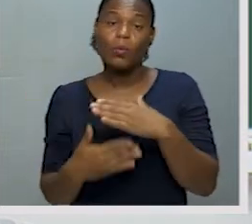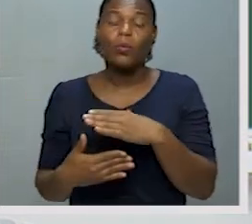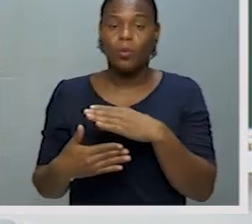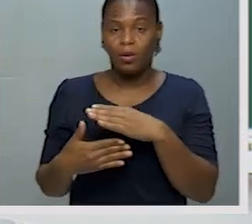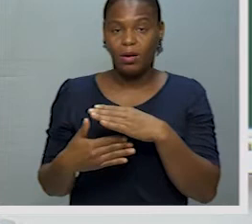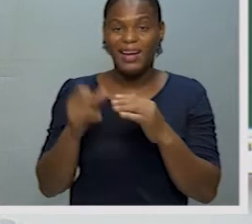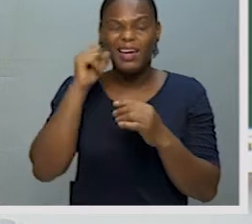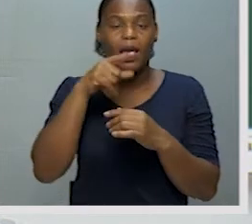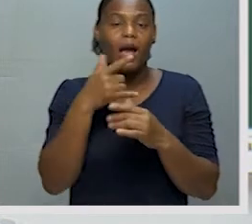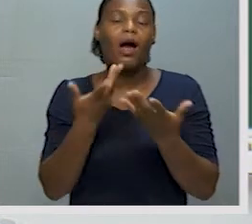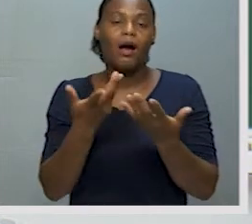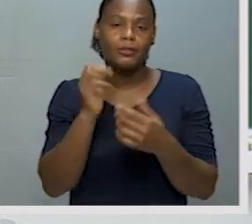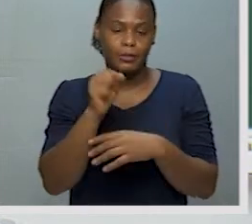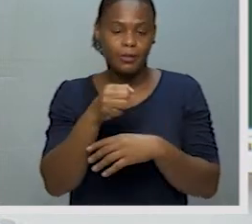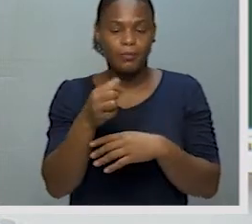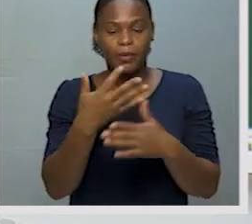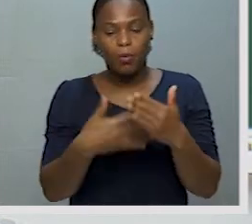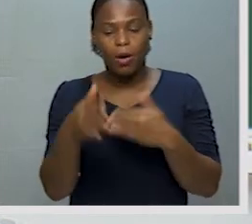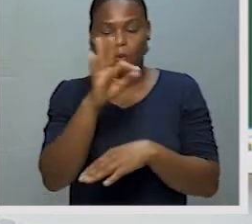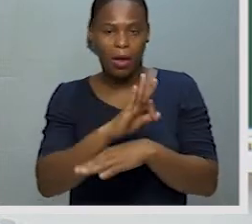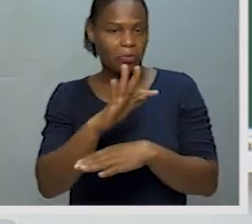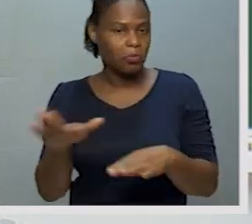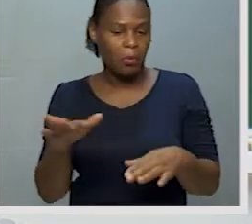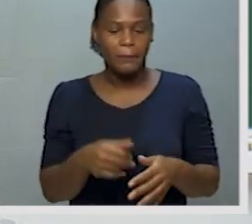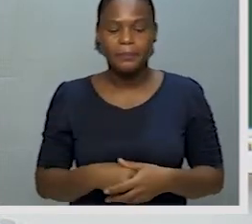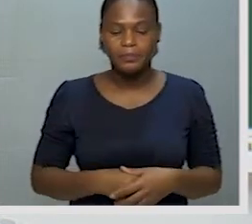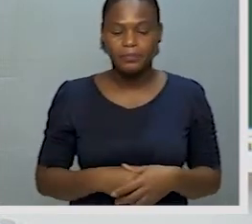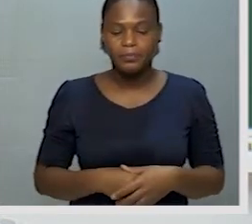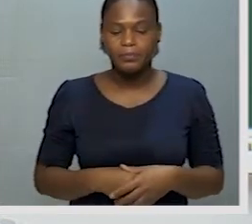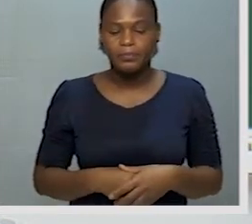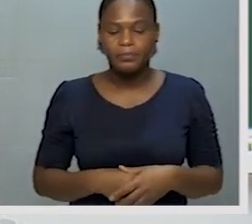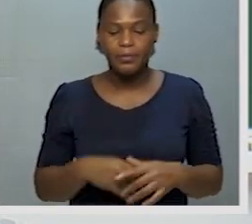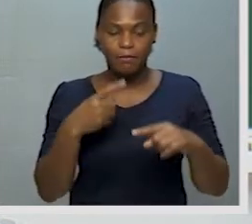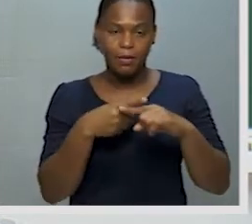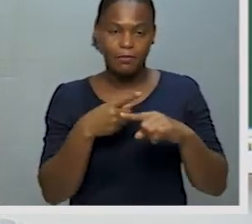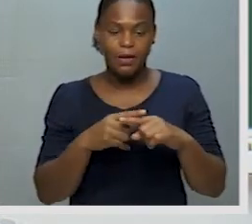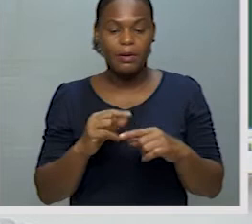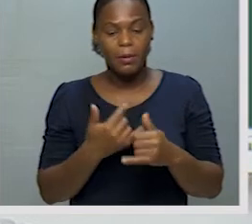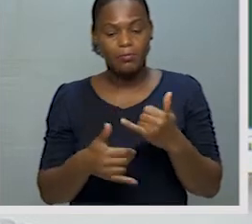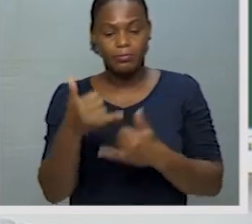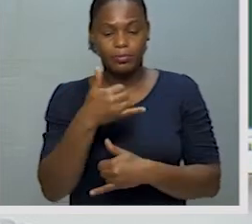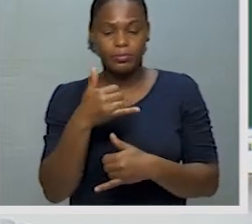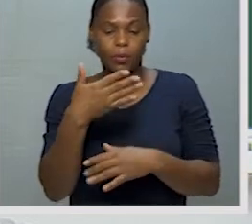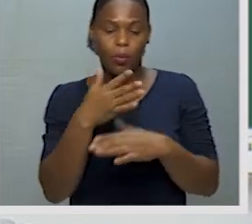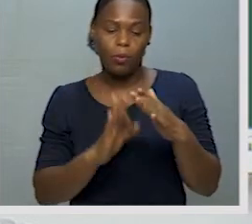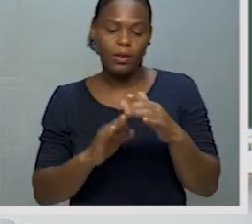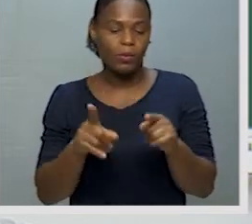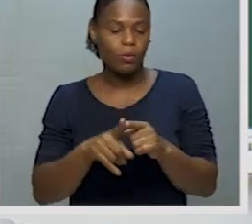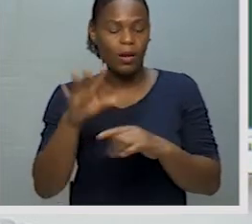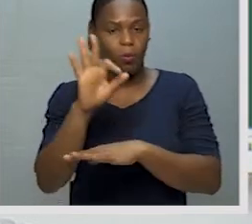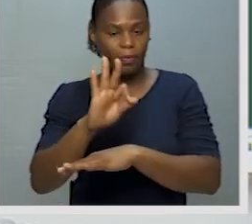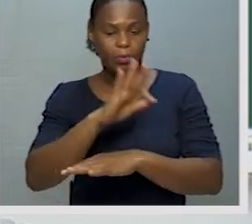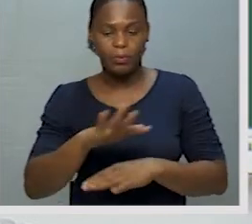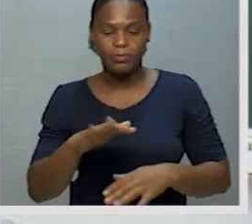1/4? Exatamente, é 4. 4 sobre 1, que é 4. Então, vamos multiplicá-la pelo inverso de 1/4, que